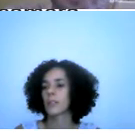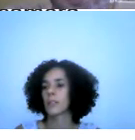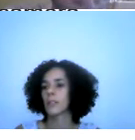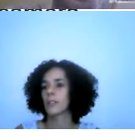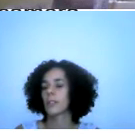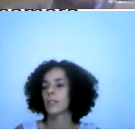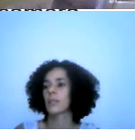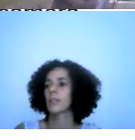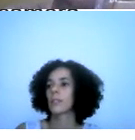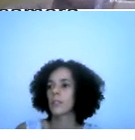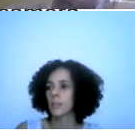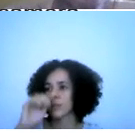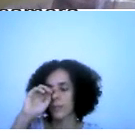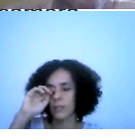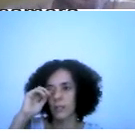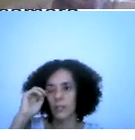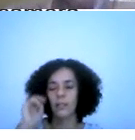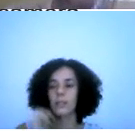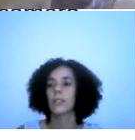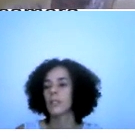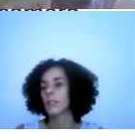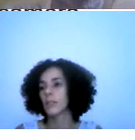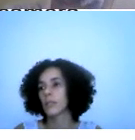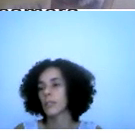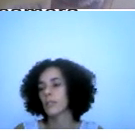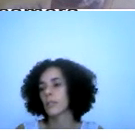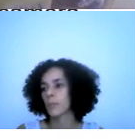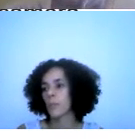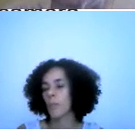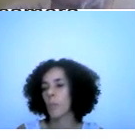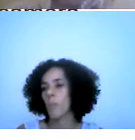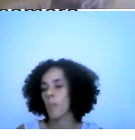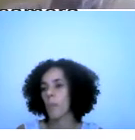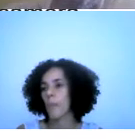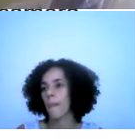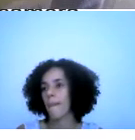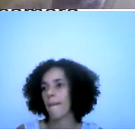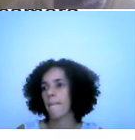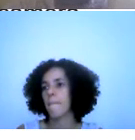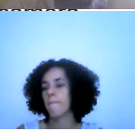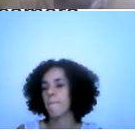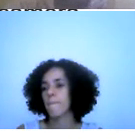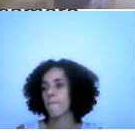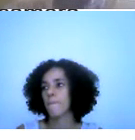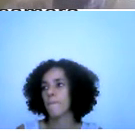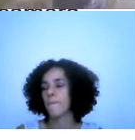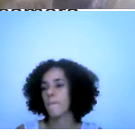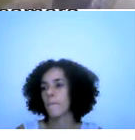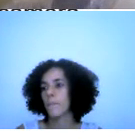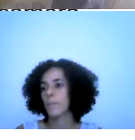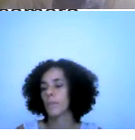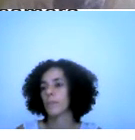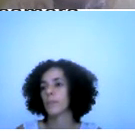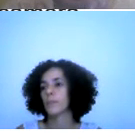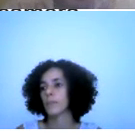de conhecimento, a presença de espécies invasoras ainda em estado de latência, tá? Que elas só chegaram ali, mas